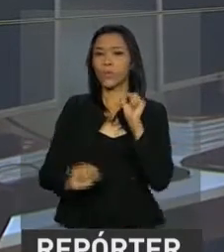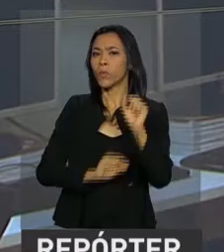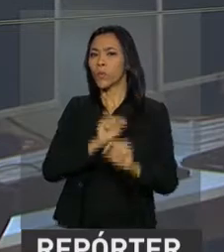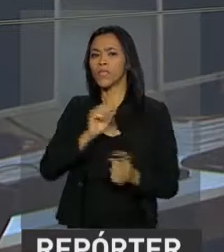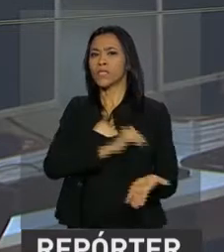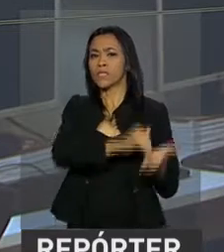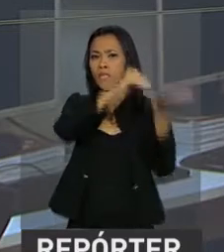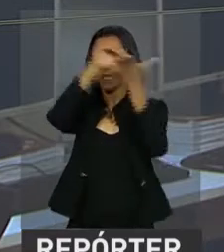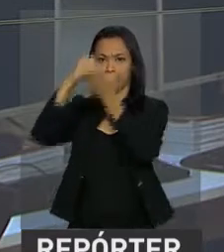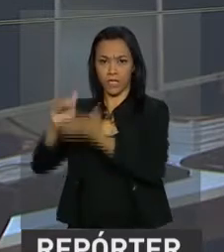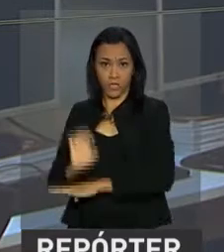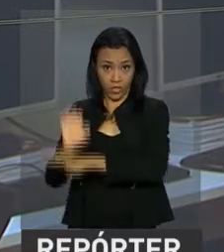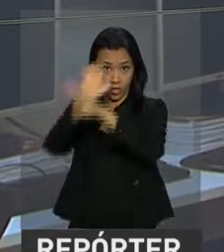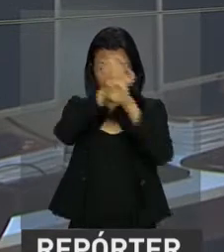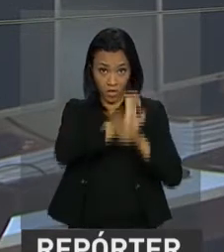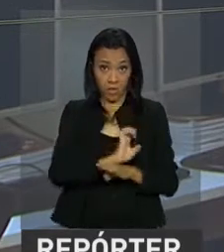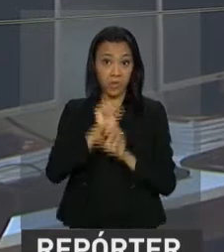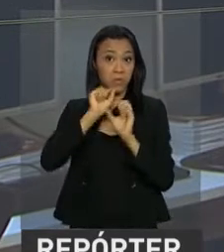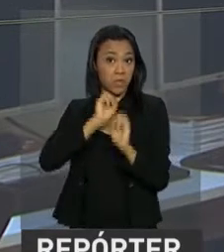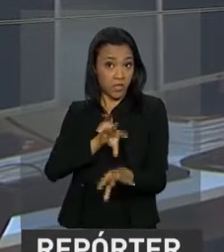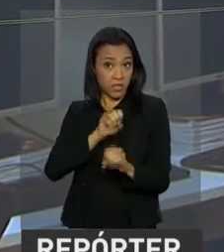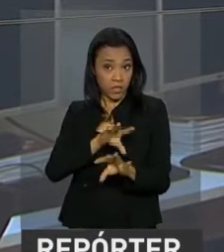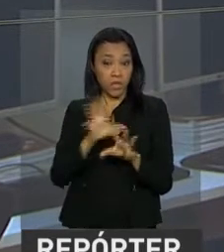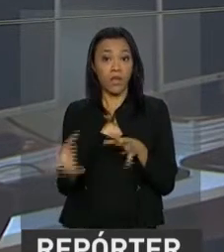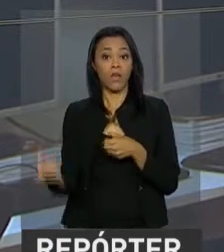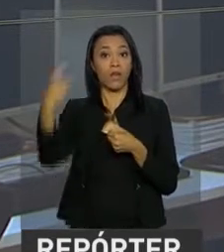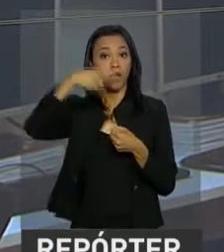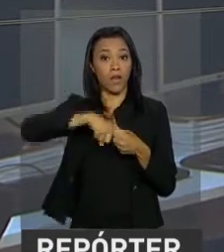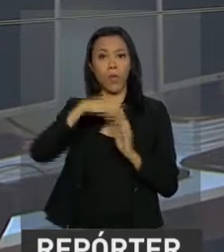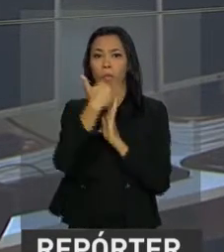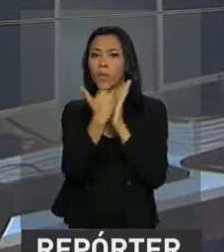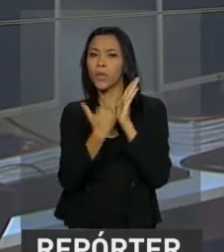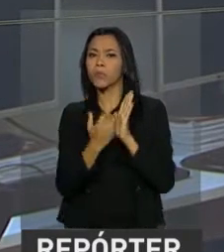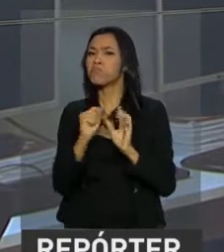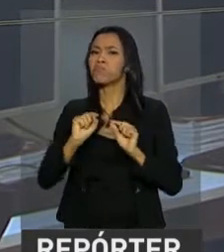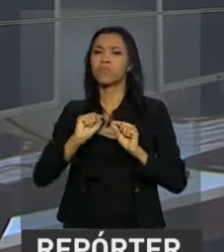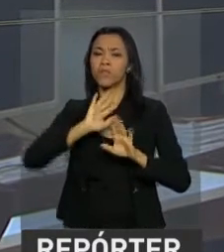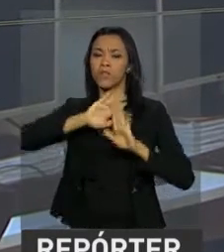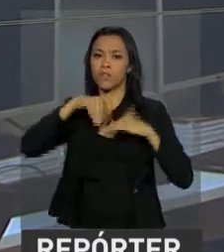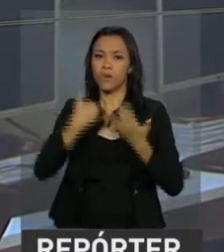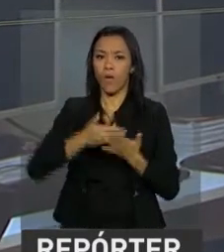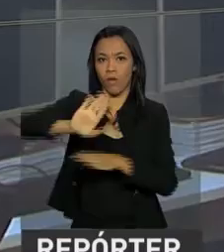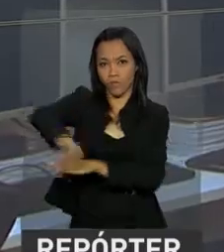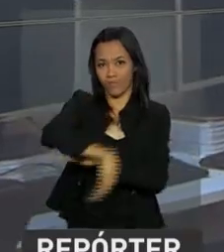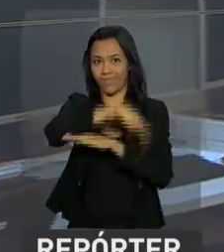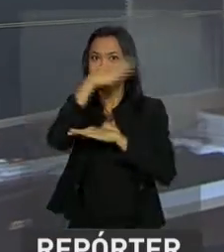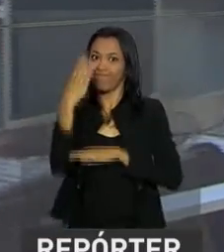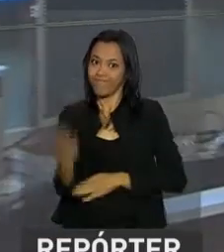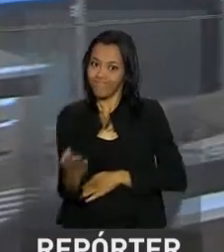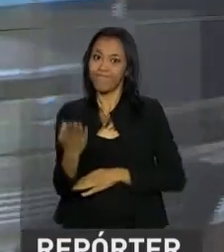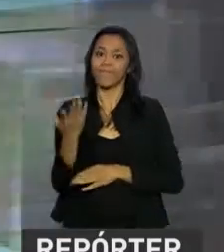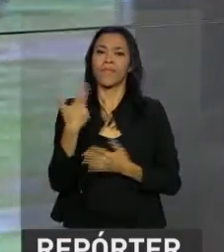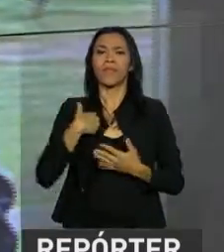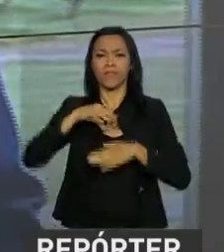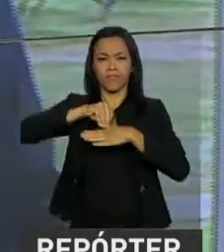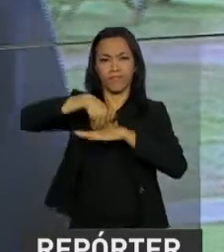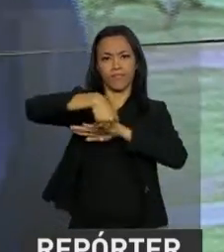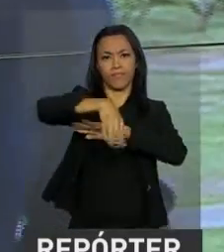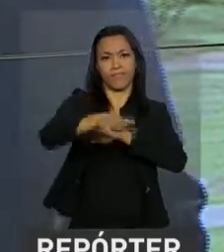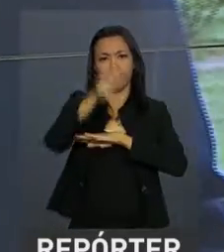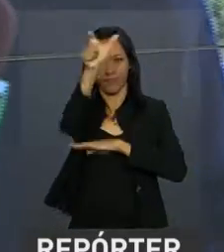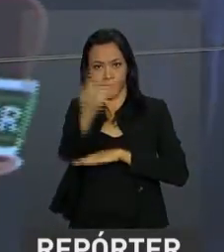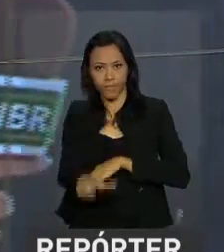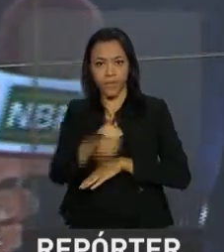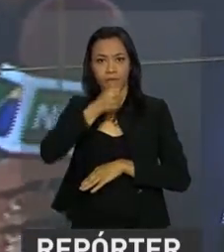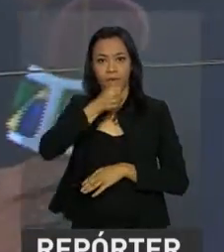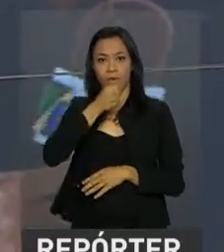secretarias estaduais de educação aderirem ao programa de escolas em tempo integral. Quem traz as informações ao vivo para a gente é a repórter